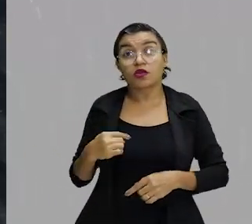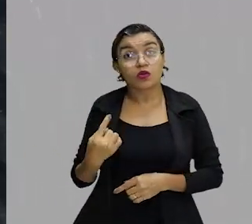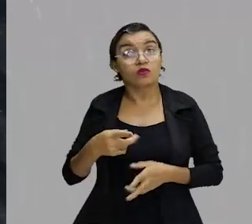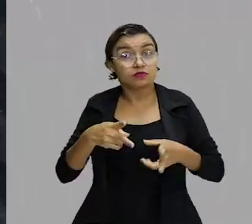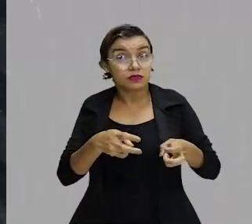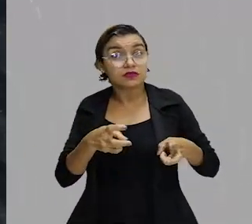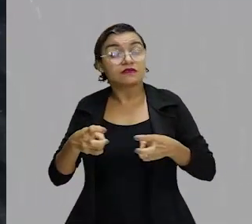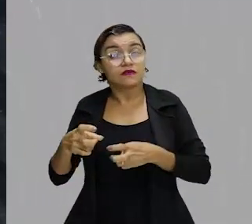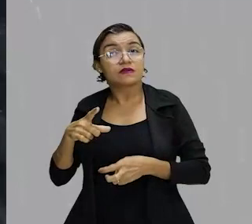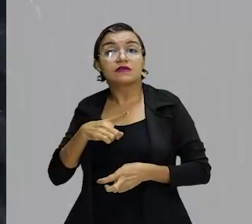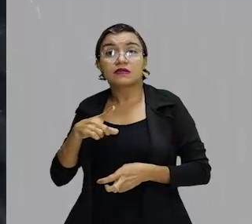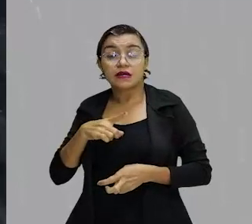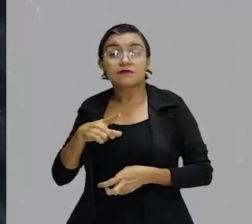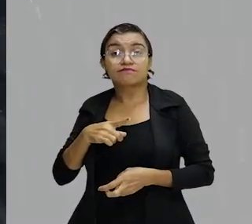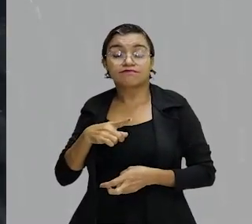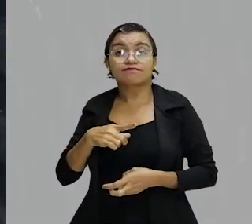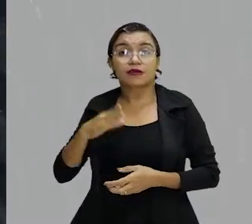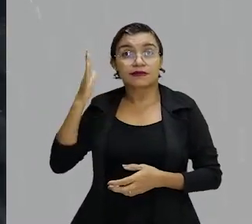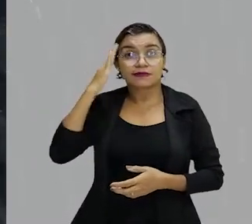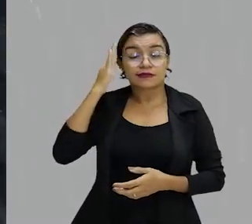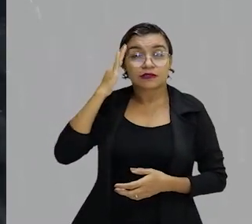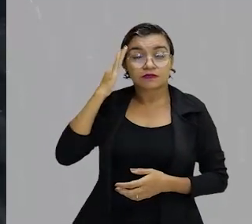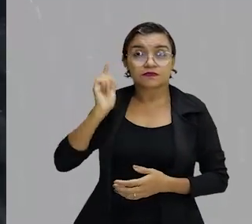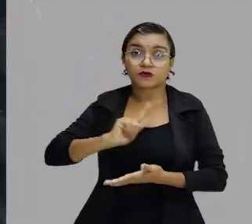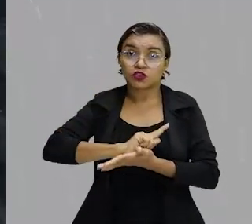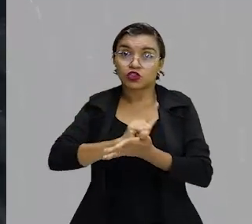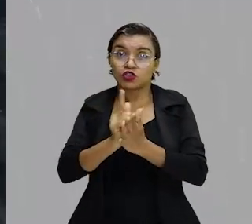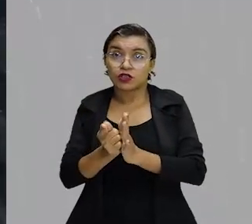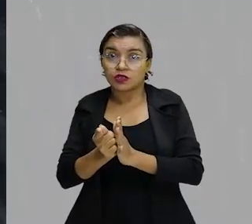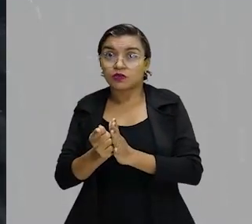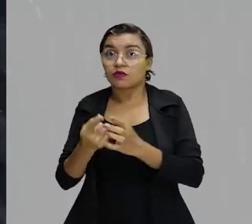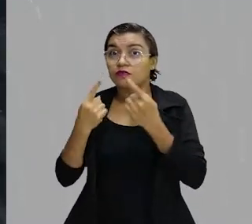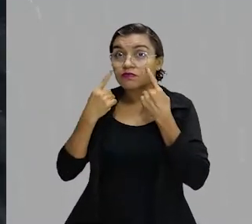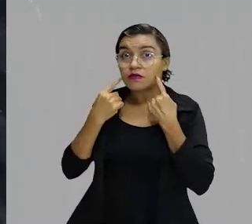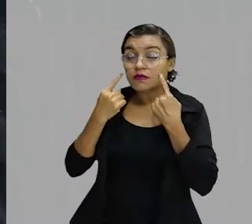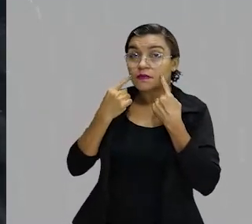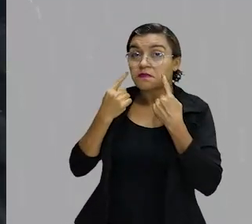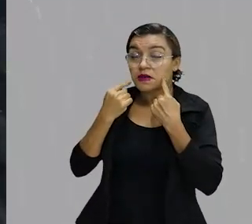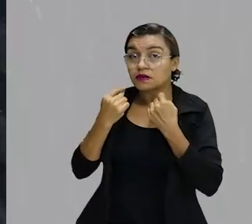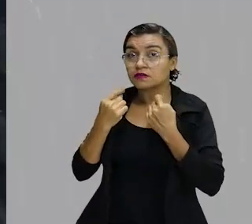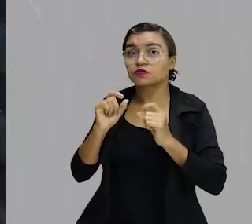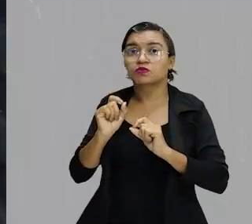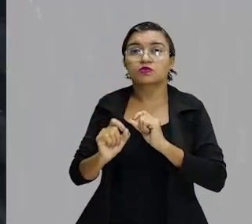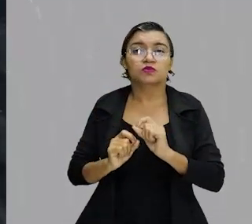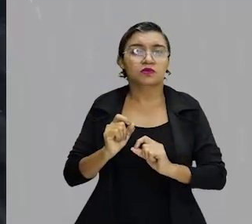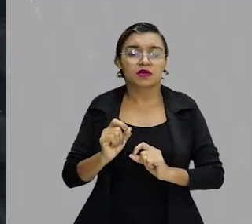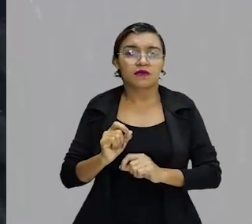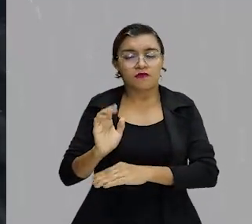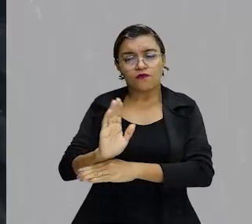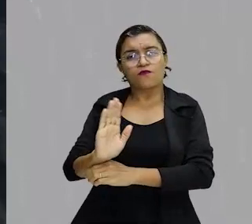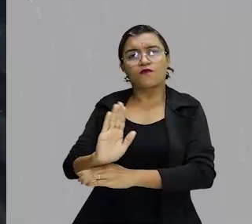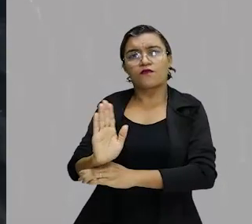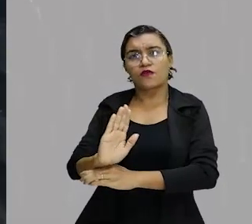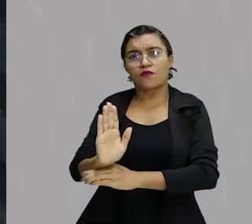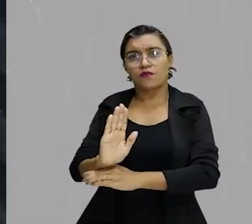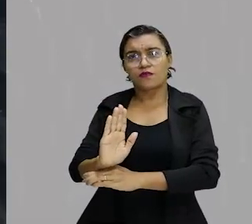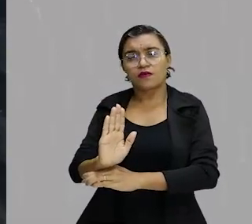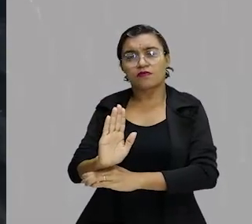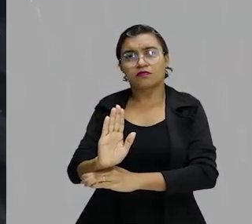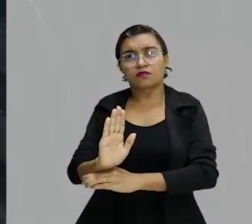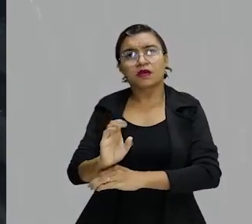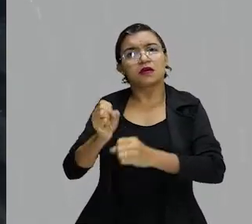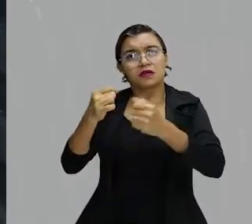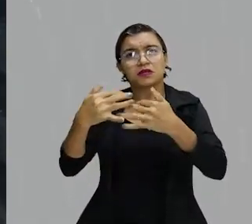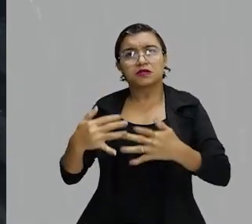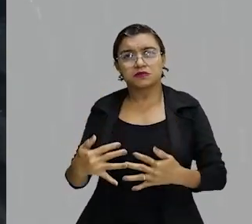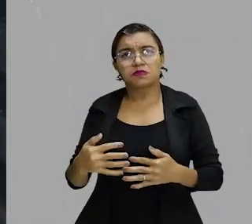observamos isso, que tem essa interpretação. O gênero dramático, quando você fala de uma classificação de um filme, por exemplo, ele se refere a